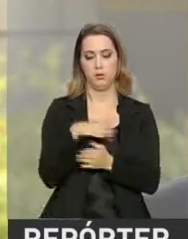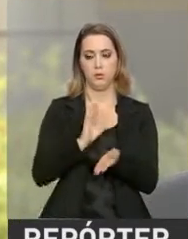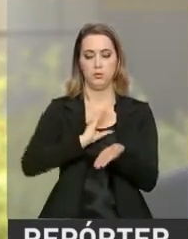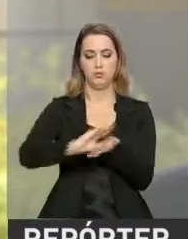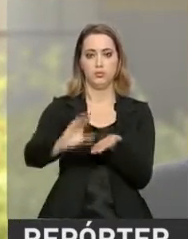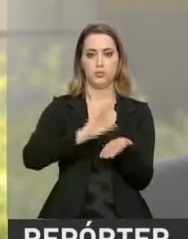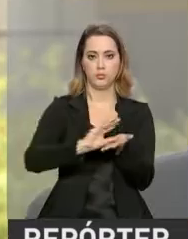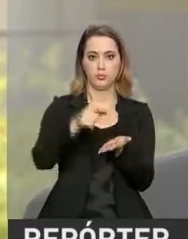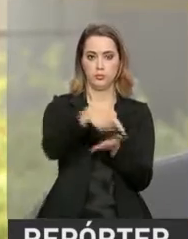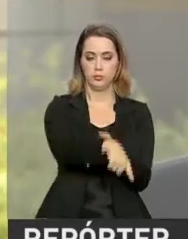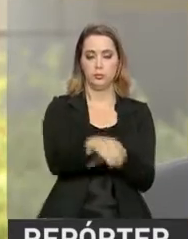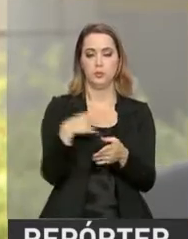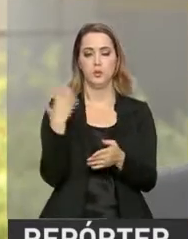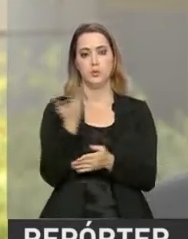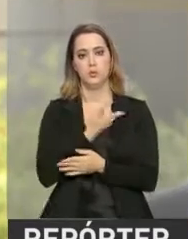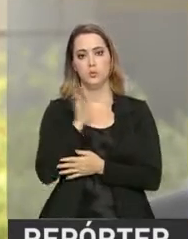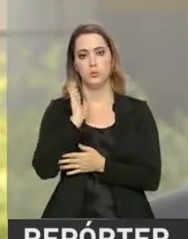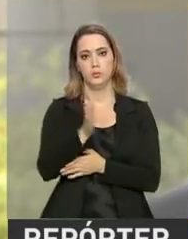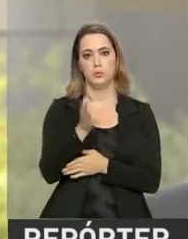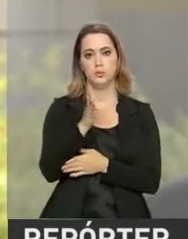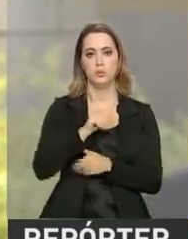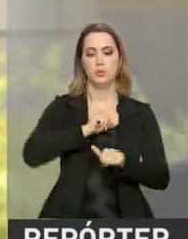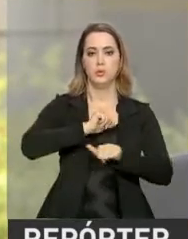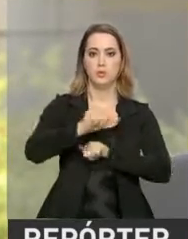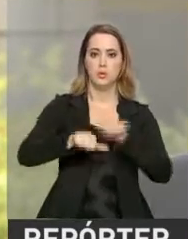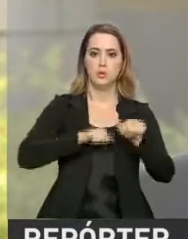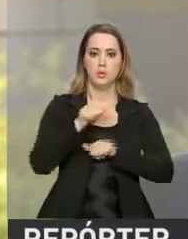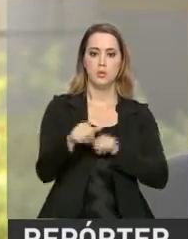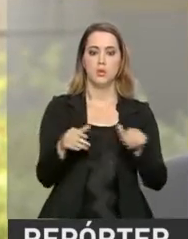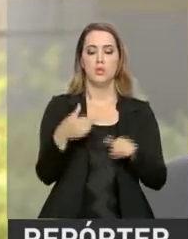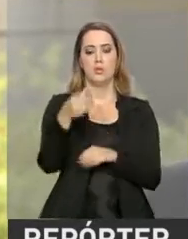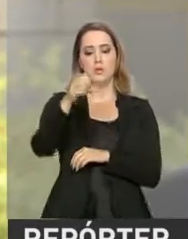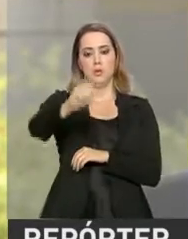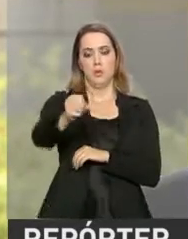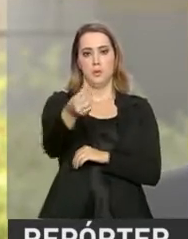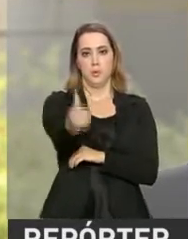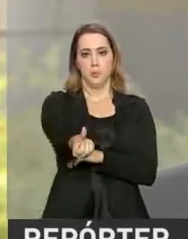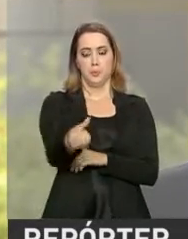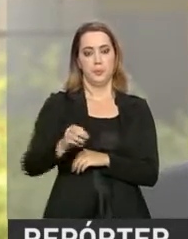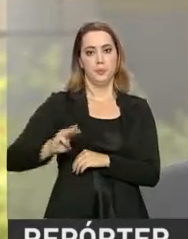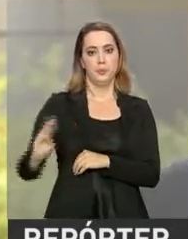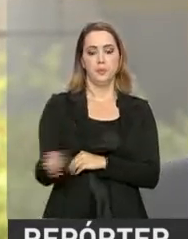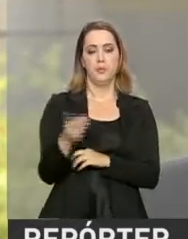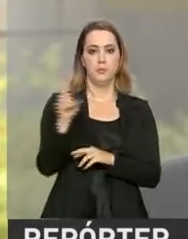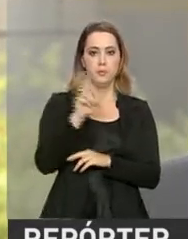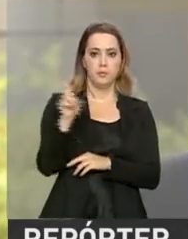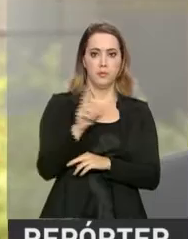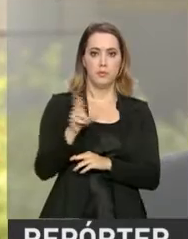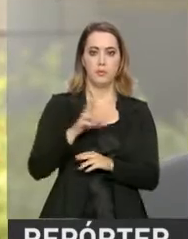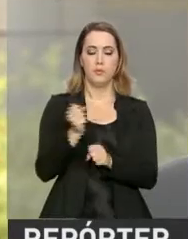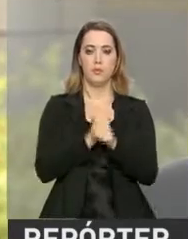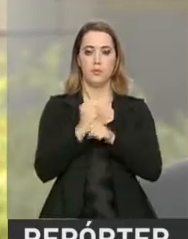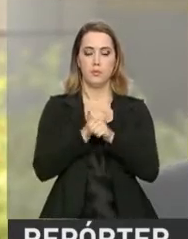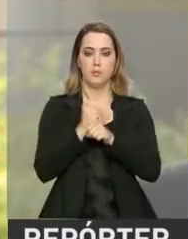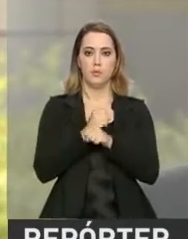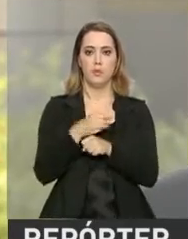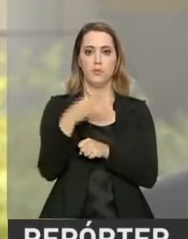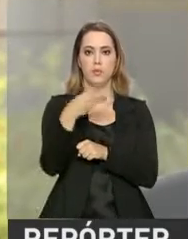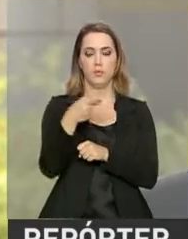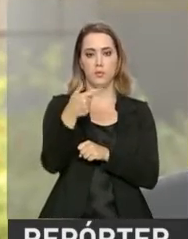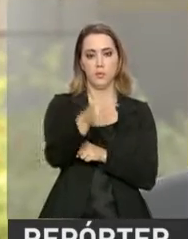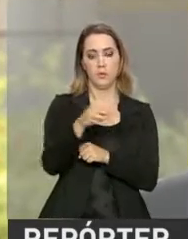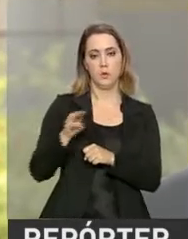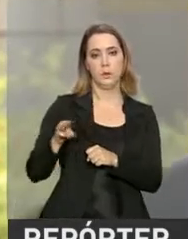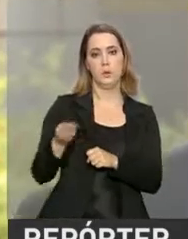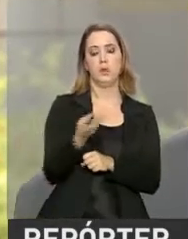dessa iniciativa, nós já transferimos para os municípios 96 milhões de reais. No ano passado foram 37